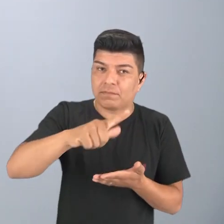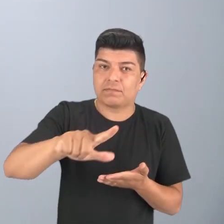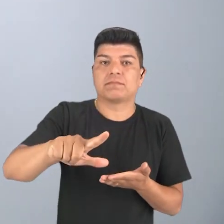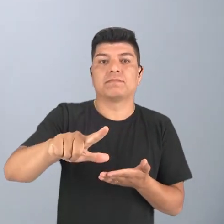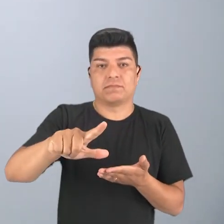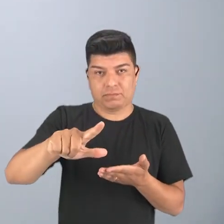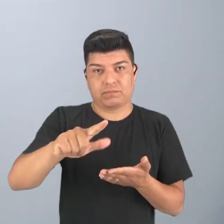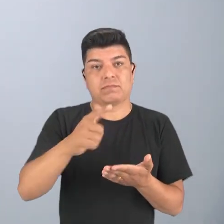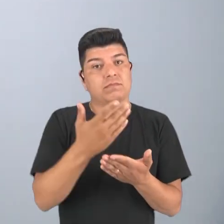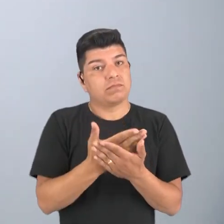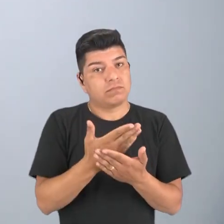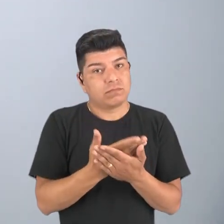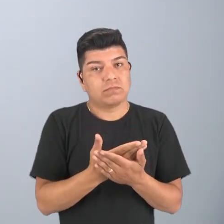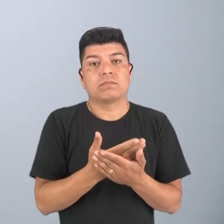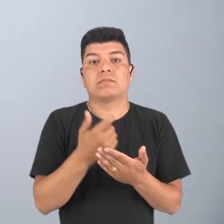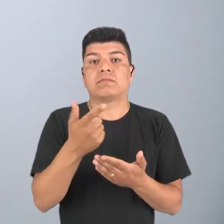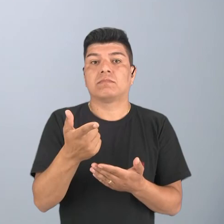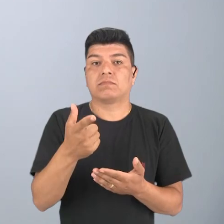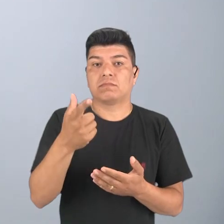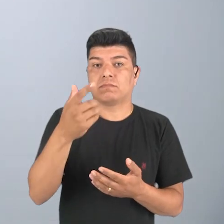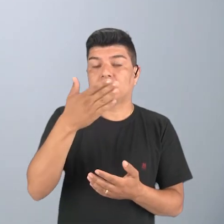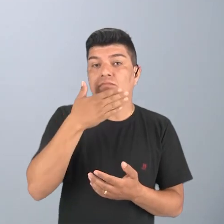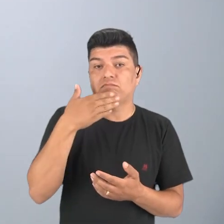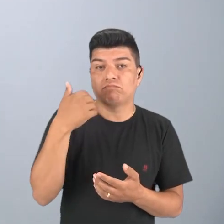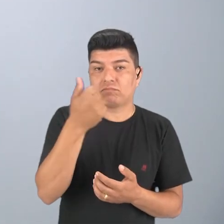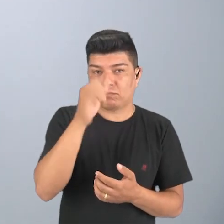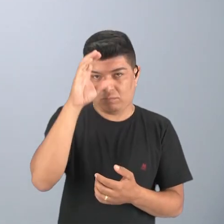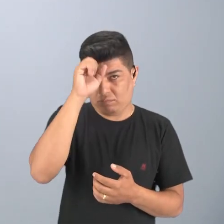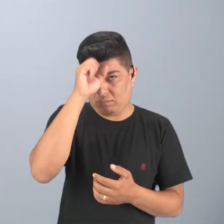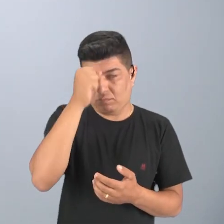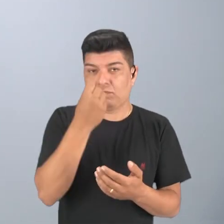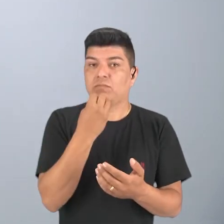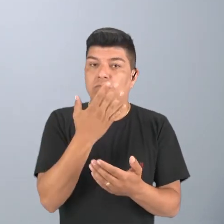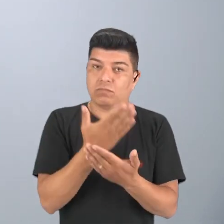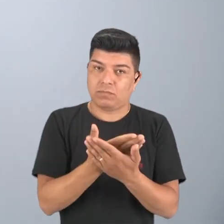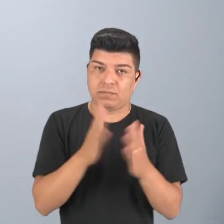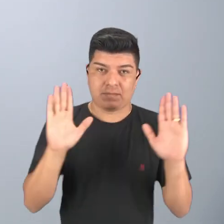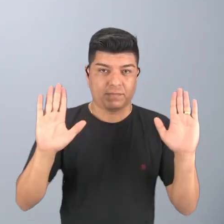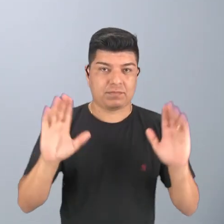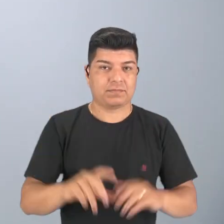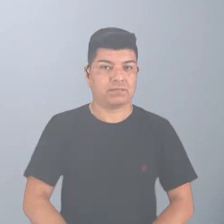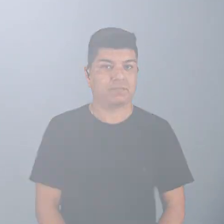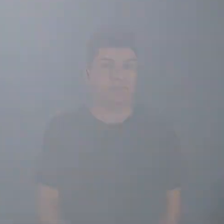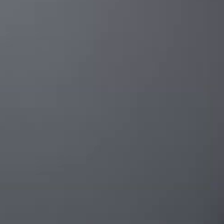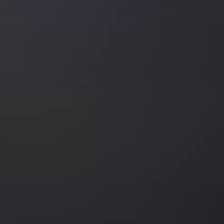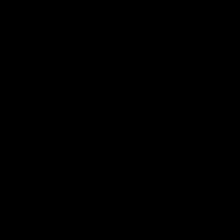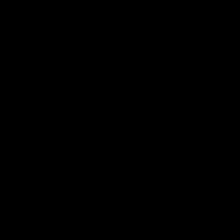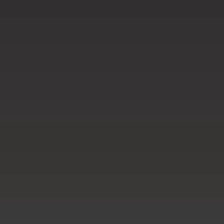fizemos durante a aula, ok? Para você fixar melhor os conteúdos. Bons estudos e até a próxima.